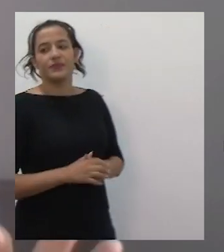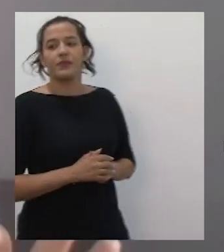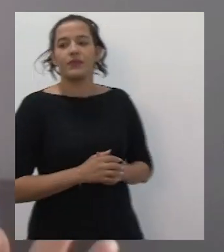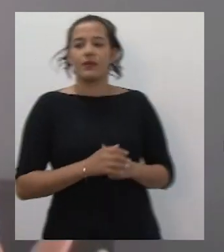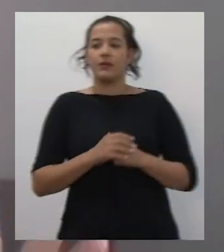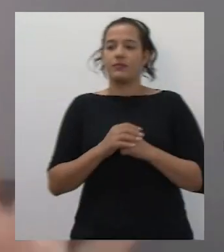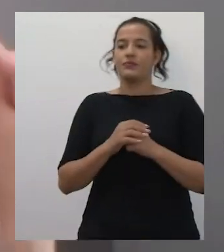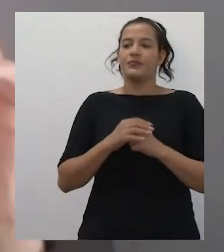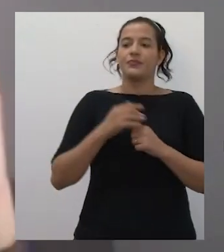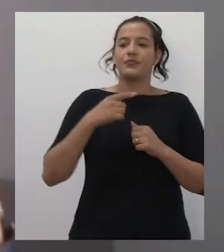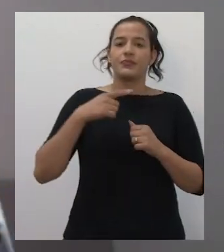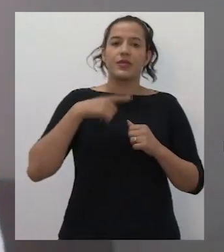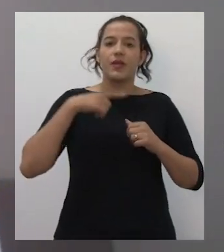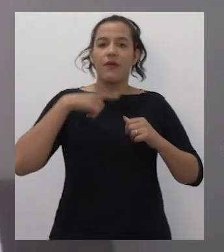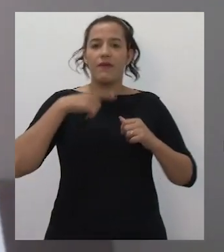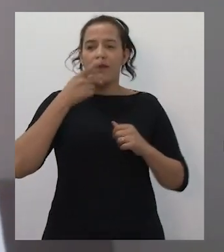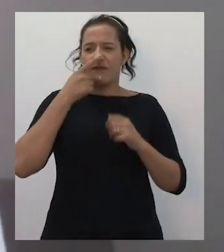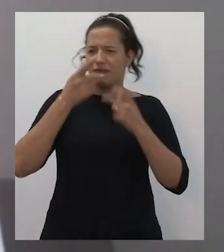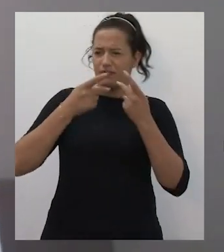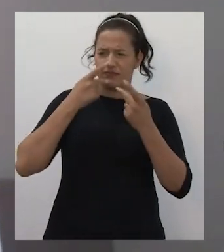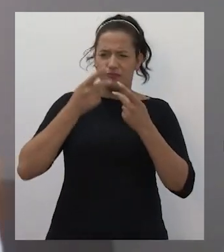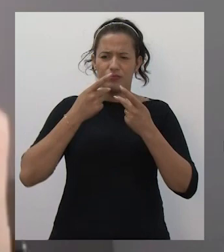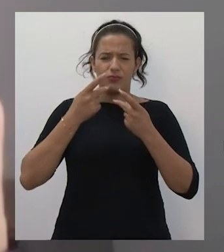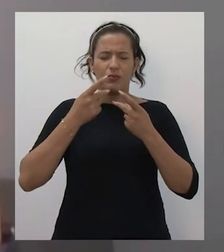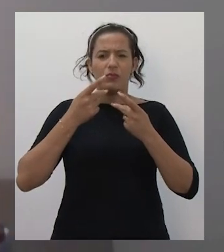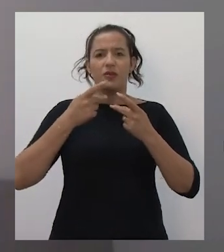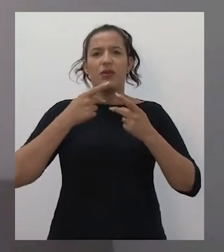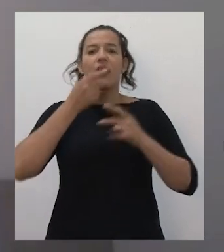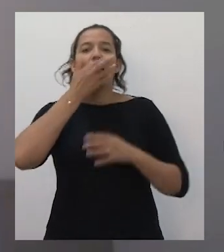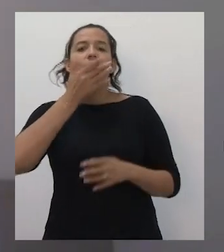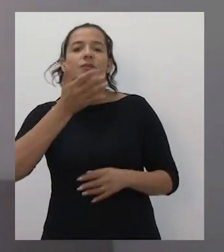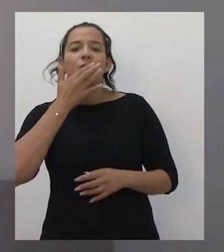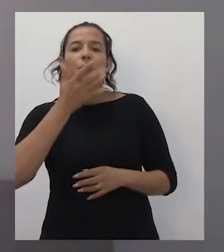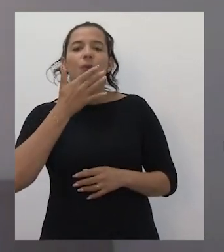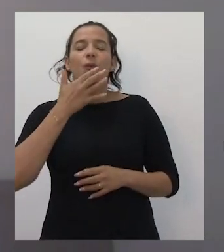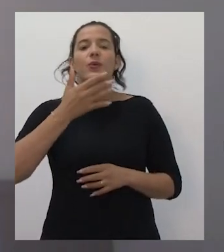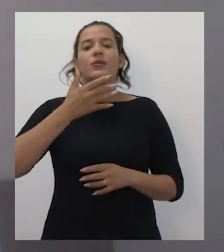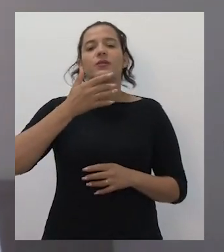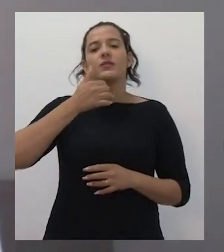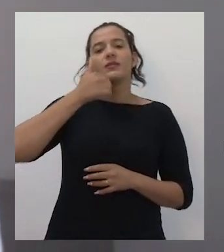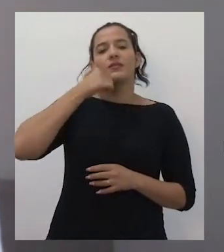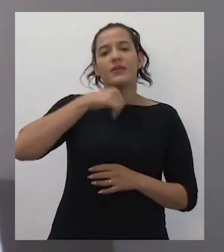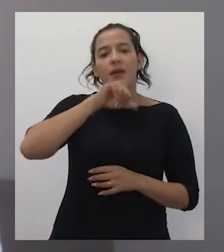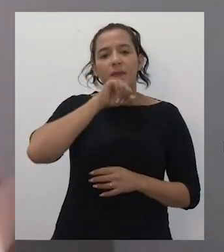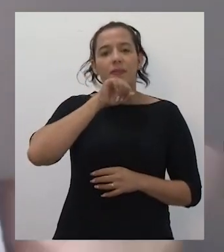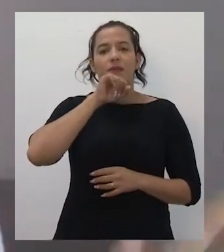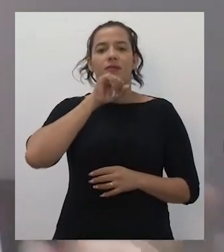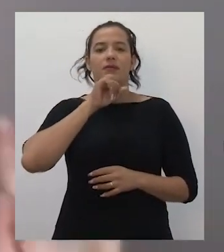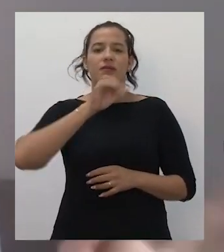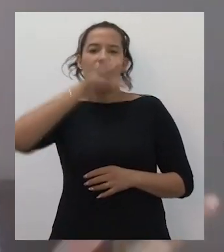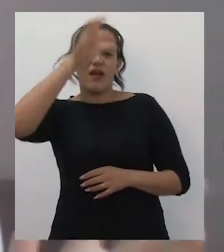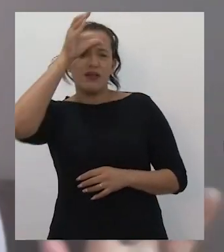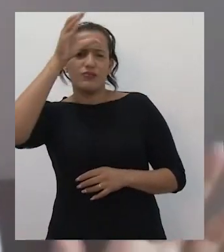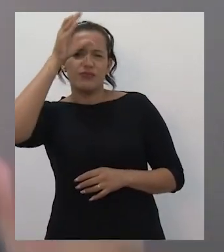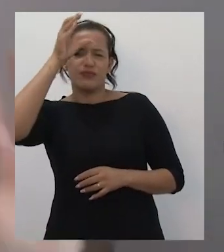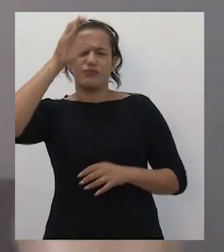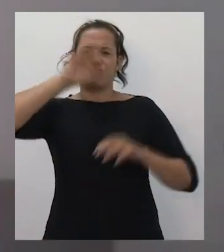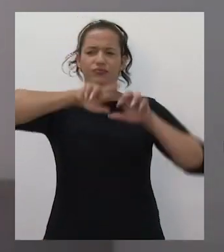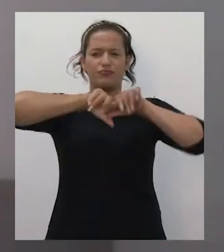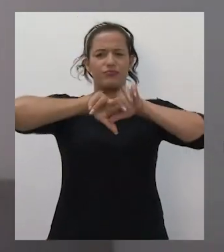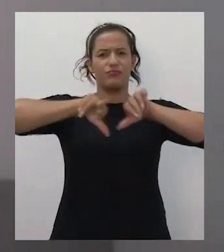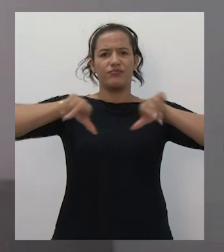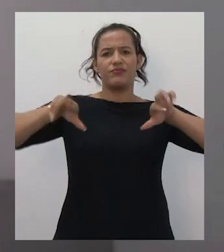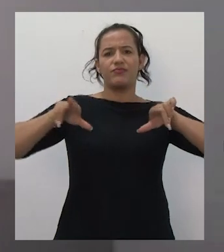falando sobre as cores. Então, ela colocou a mãe dela, a tia, a sobrinha, todo mundo para dançar